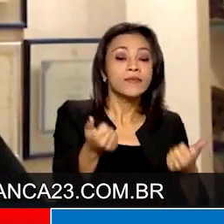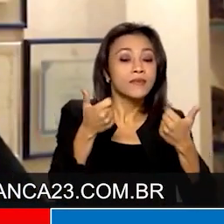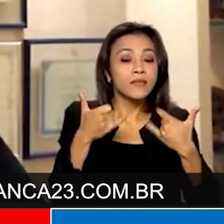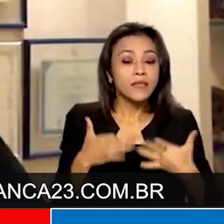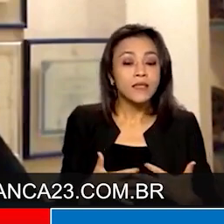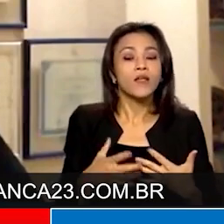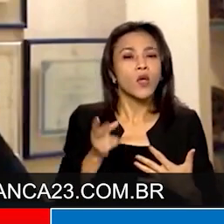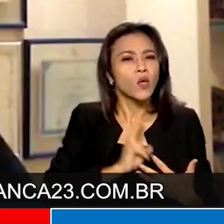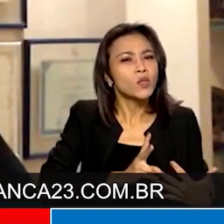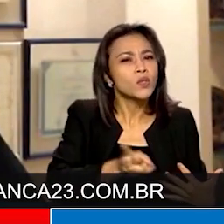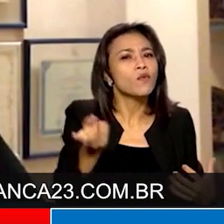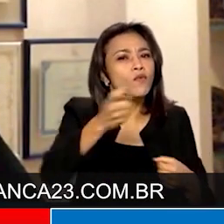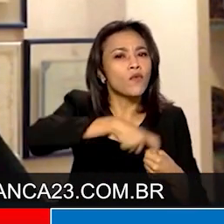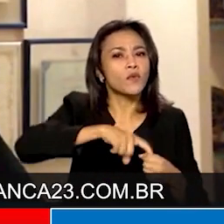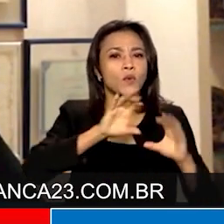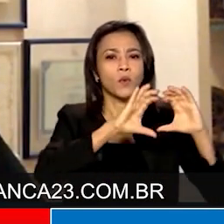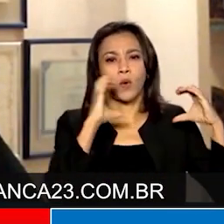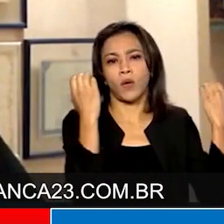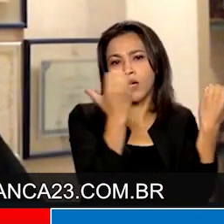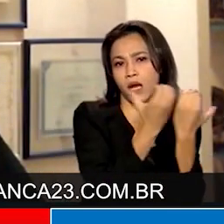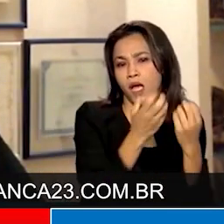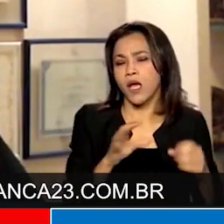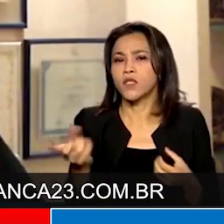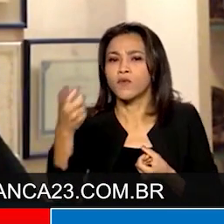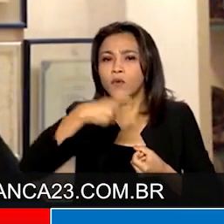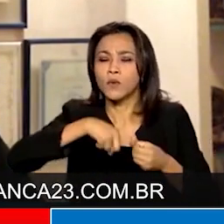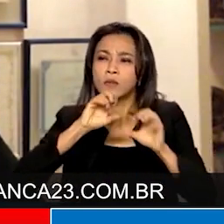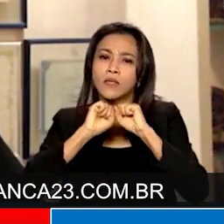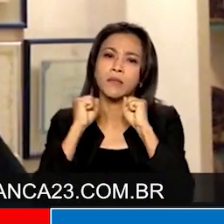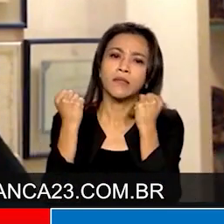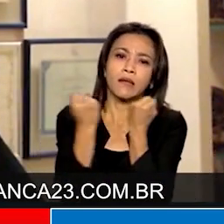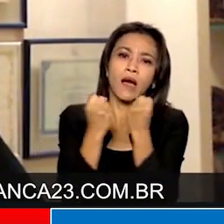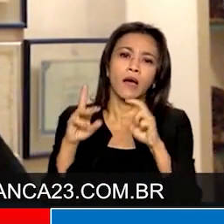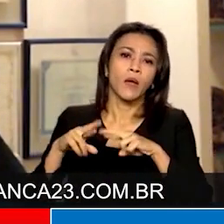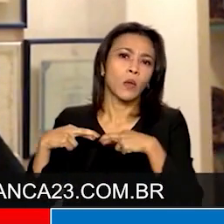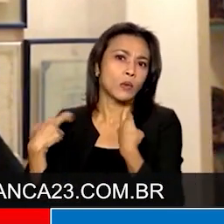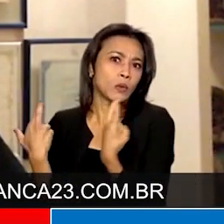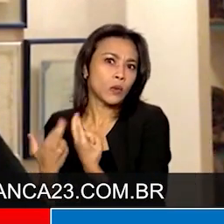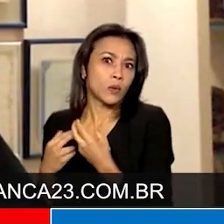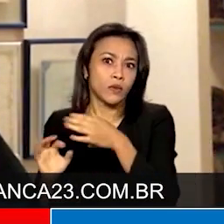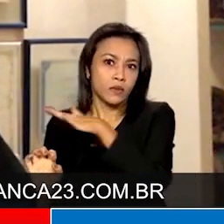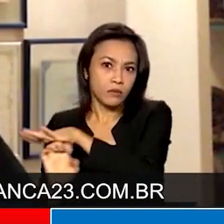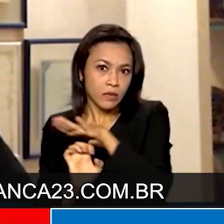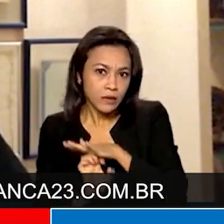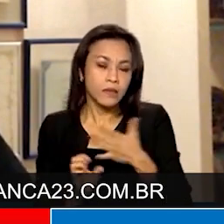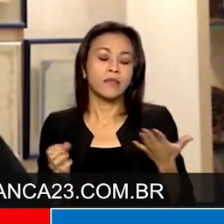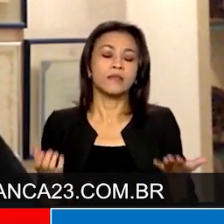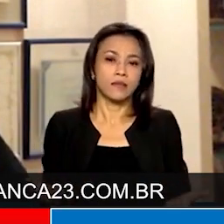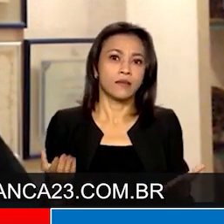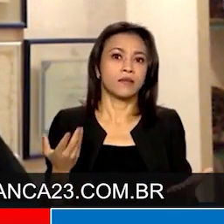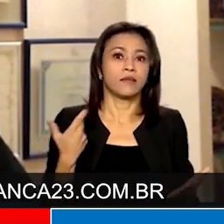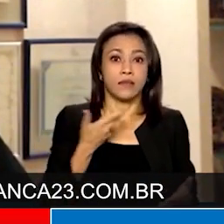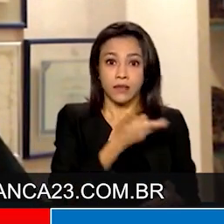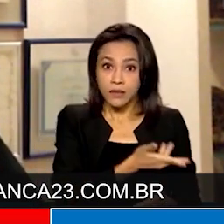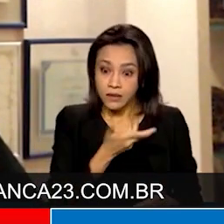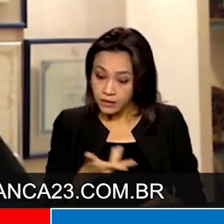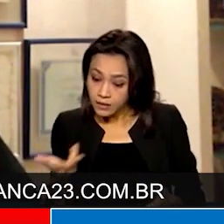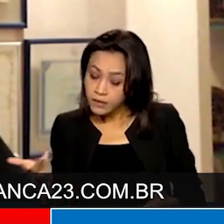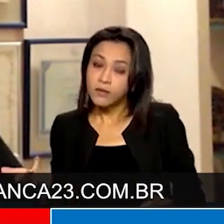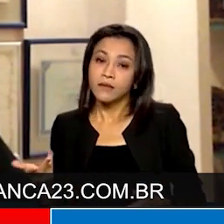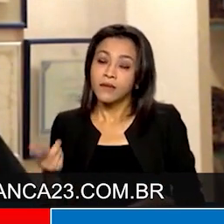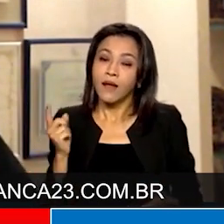os congressos ásperas iluminar em reuniões de preços que também estão